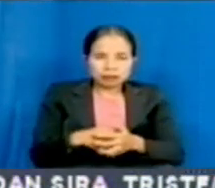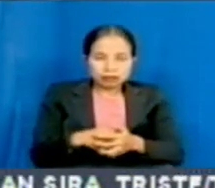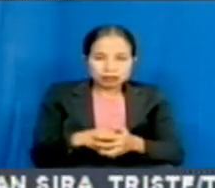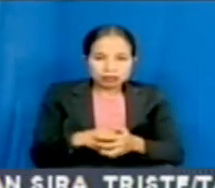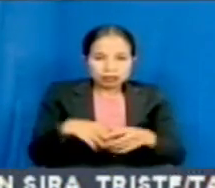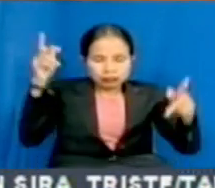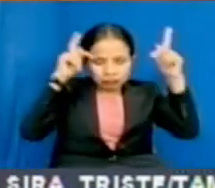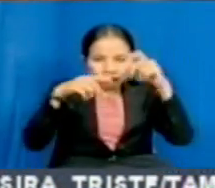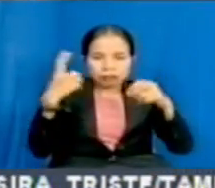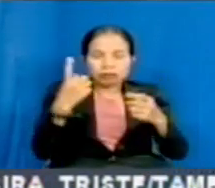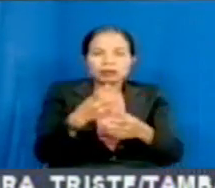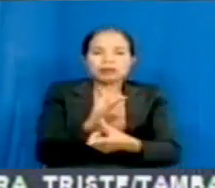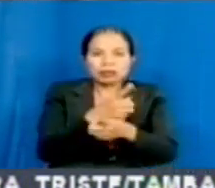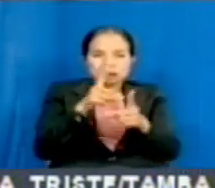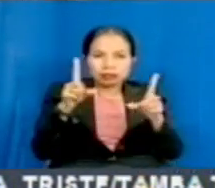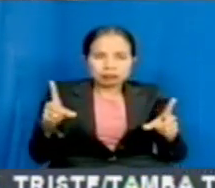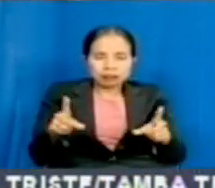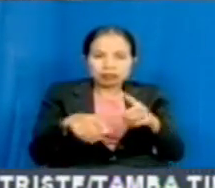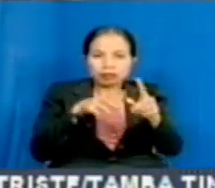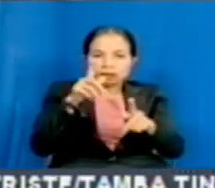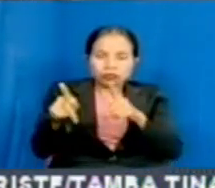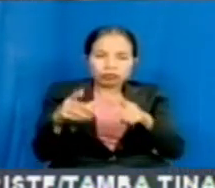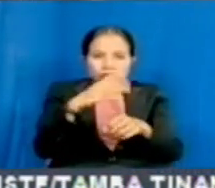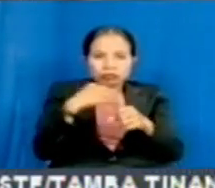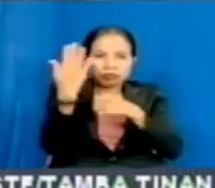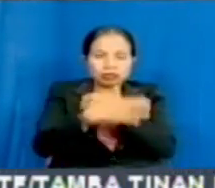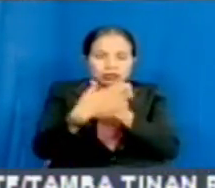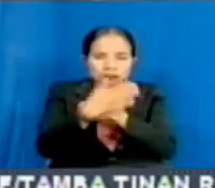de liberdade, tem a povo e tem a raio.